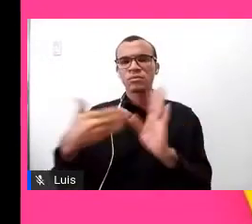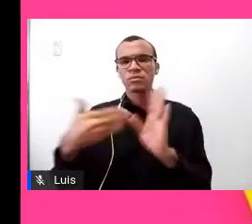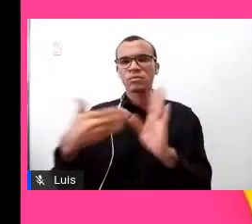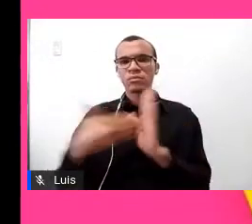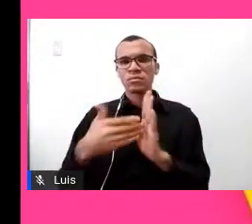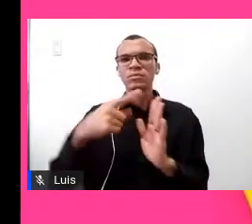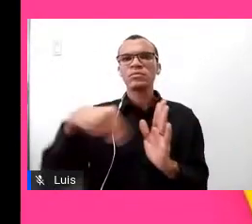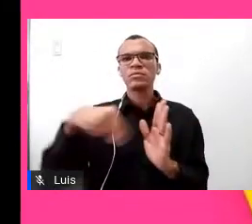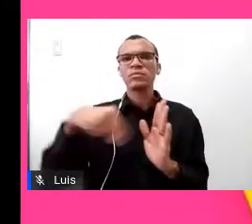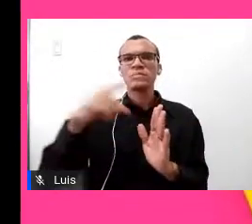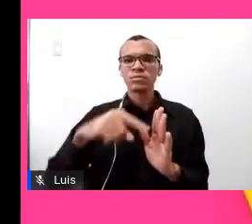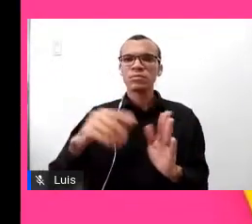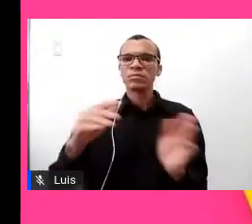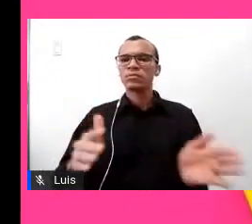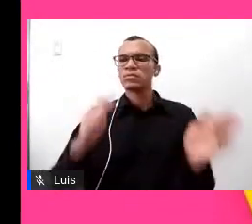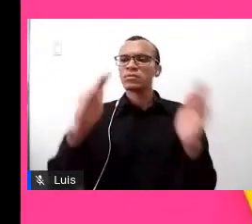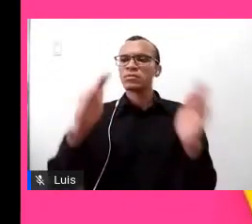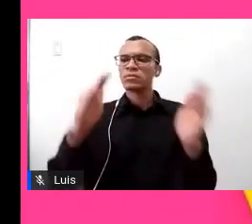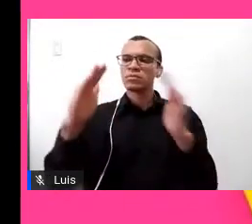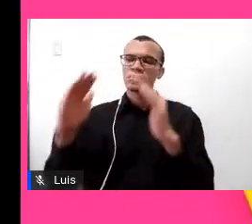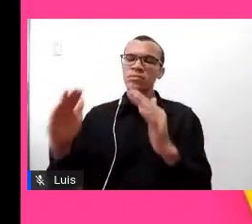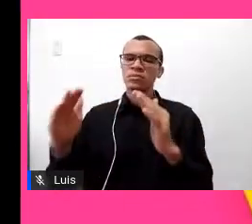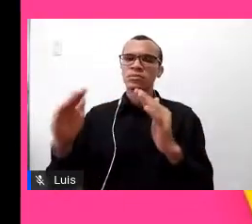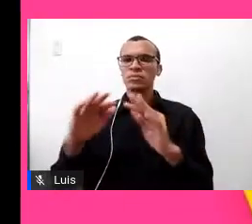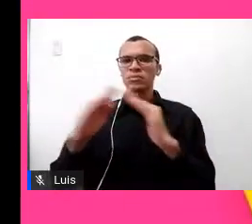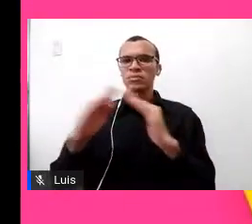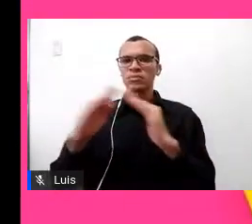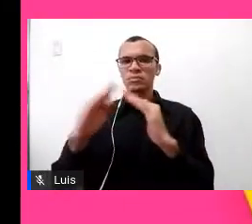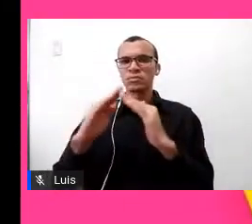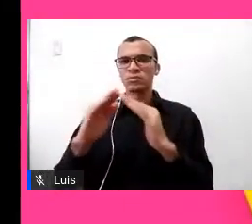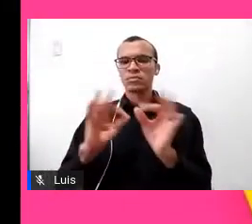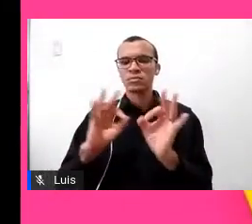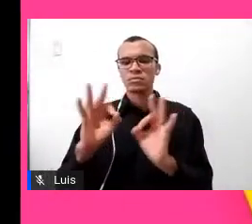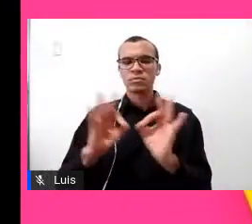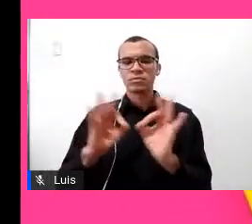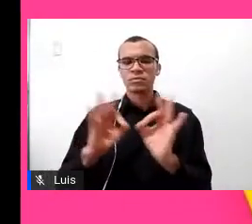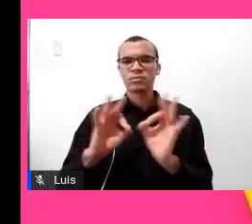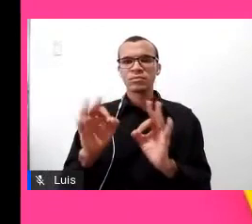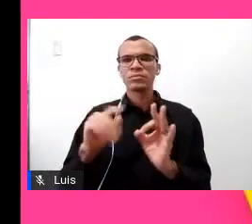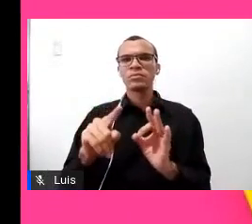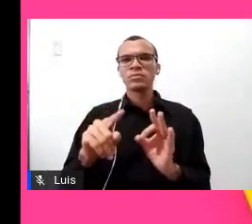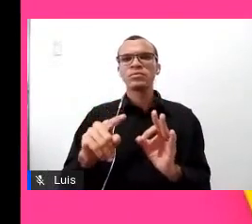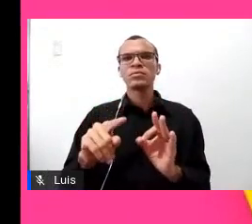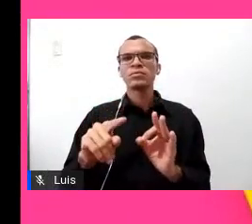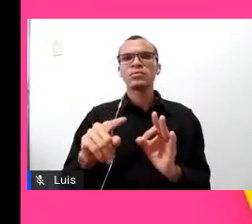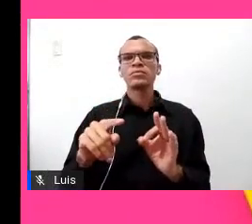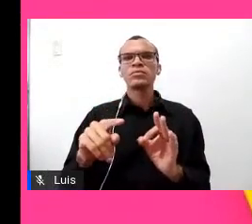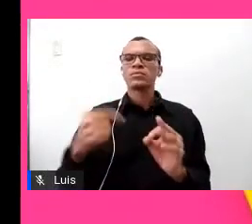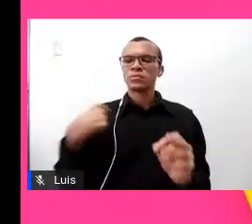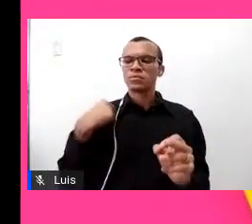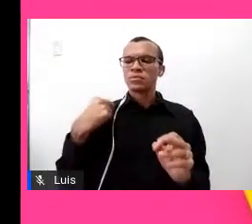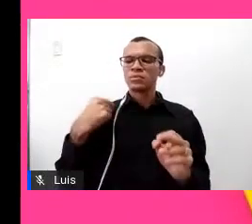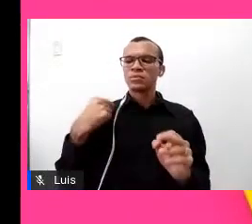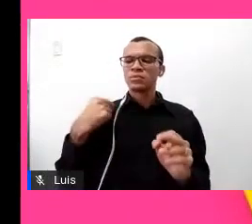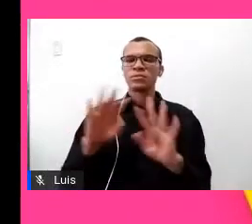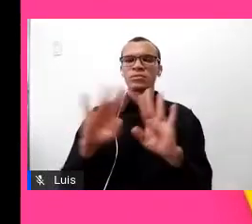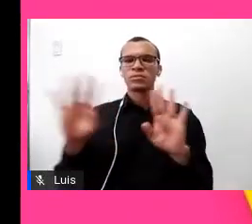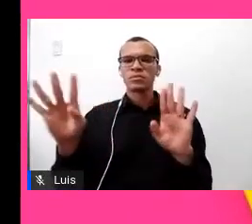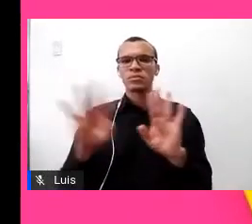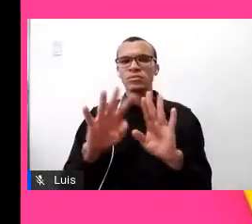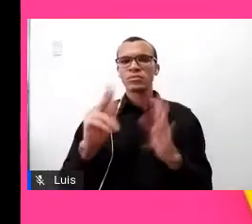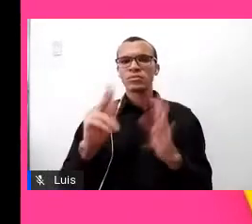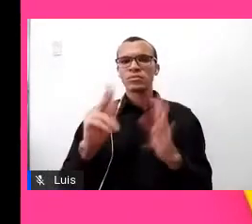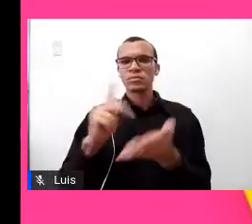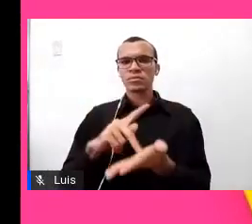pegar de volta a maquete e vamos arrumar ela para que realmente a cortina funcione corretamente, tá bom?